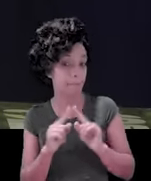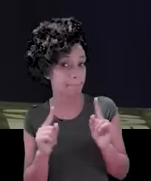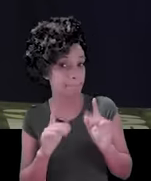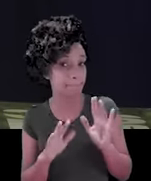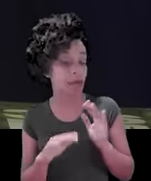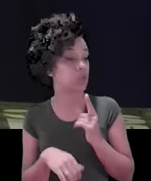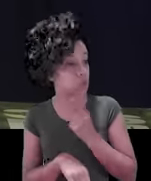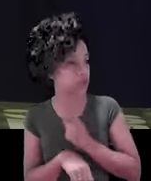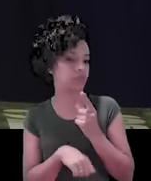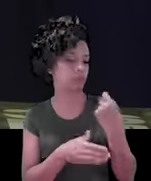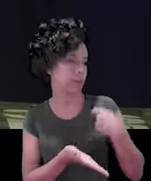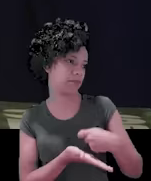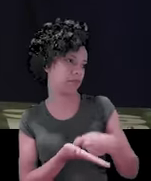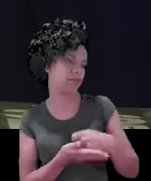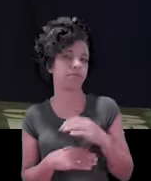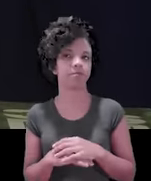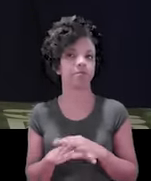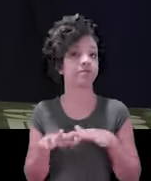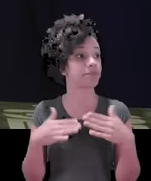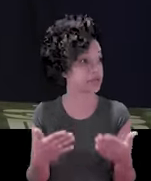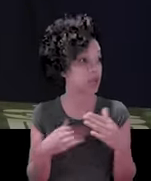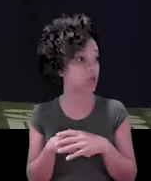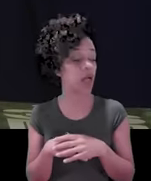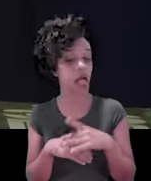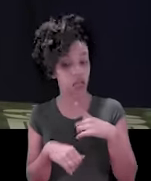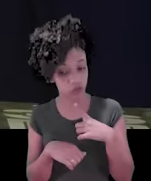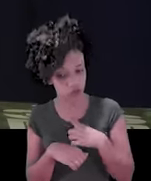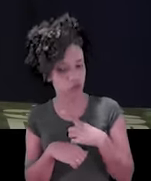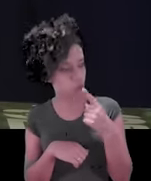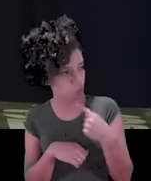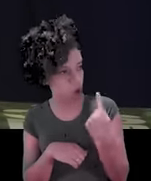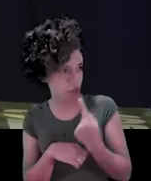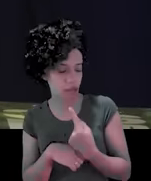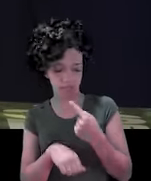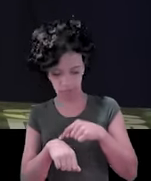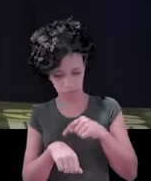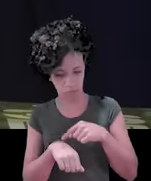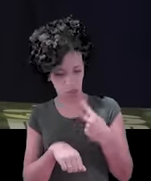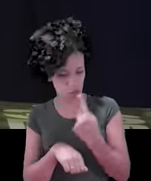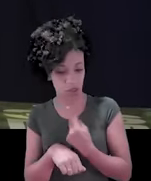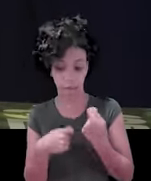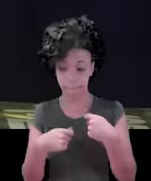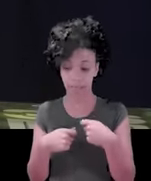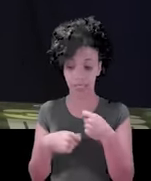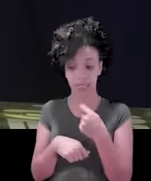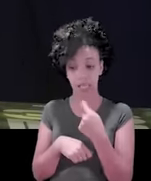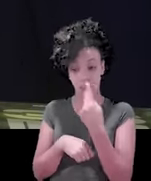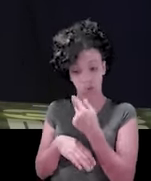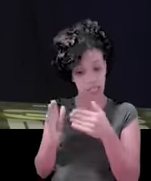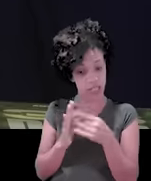mais o tempo mandava Então como chegou dava o horário duas horas agora vou começar construir porque eu tenho das duas